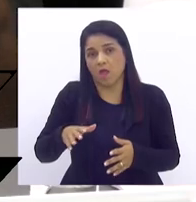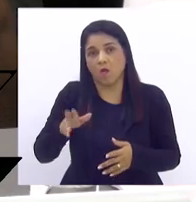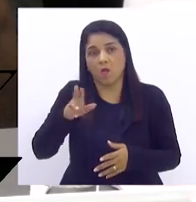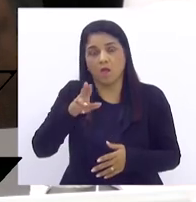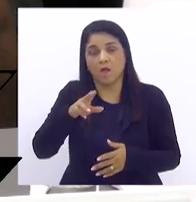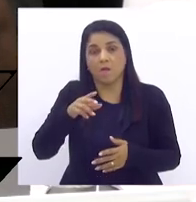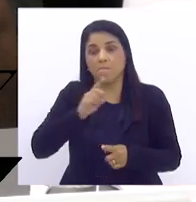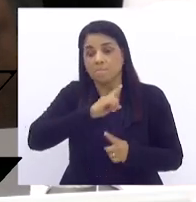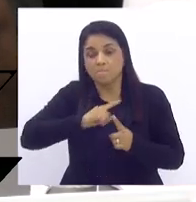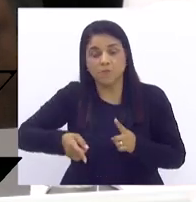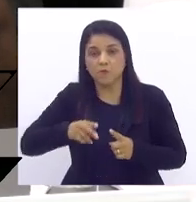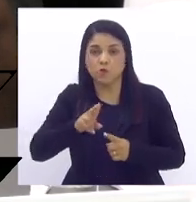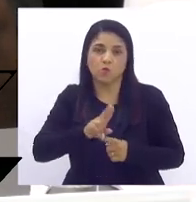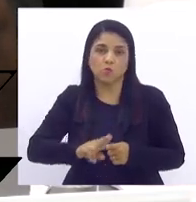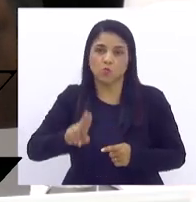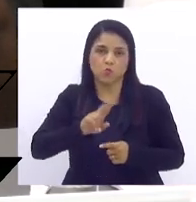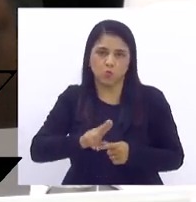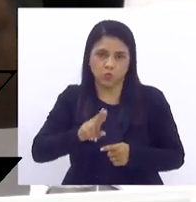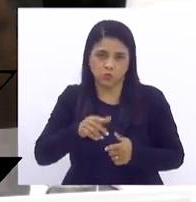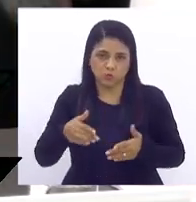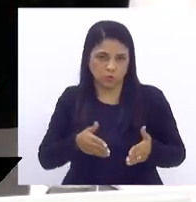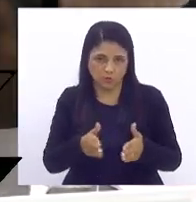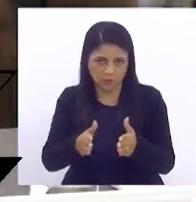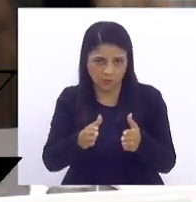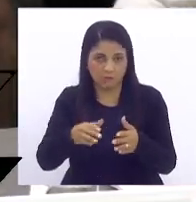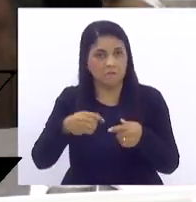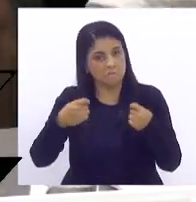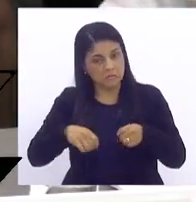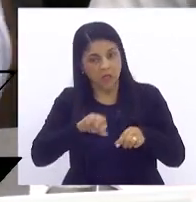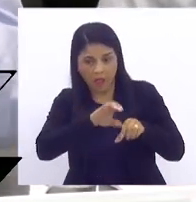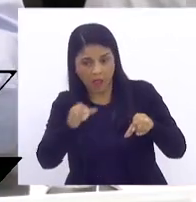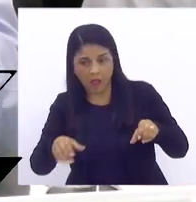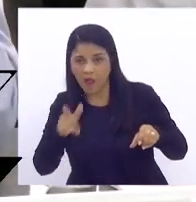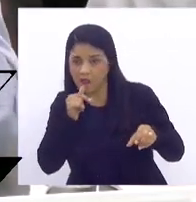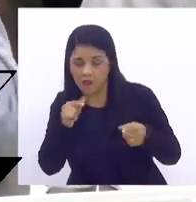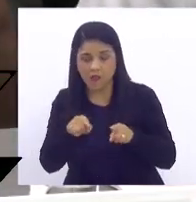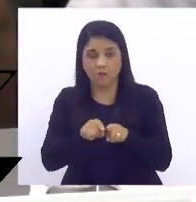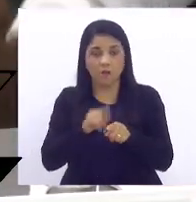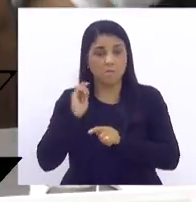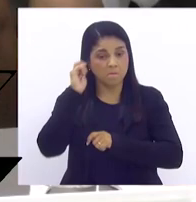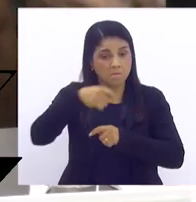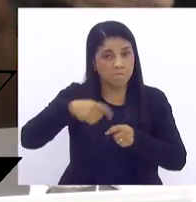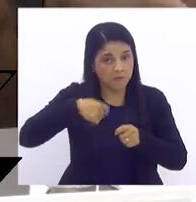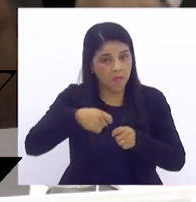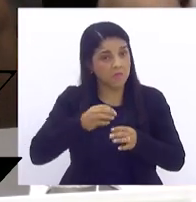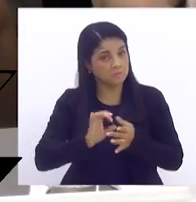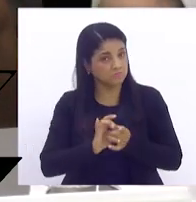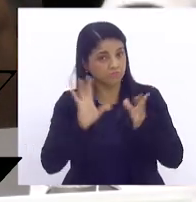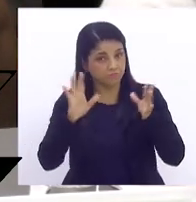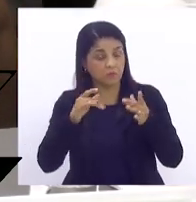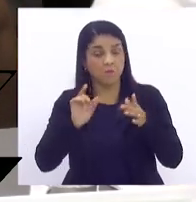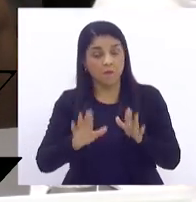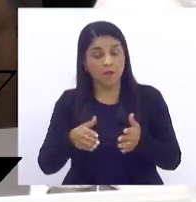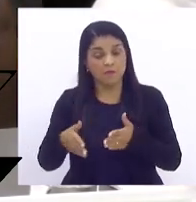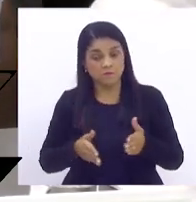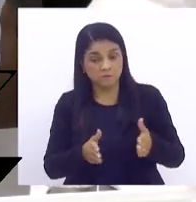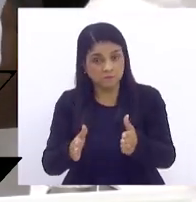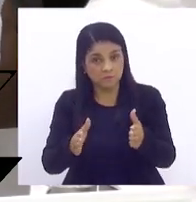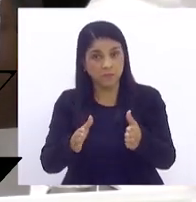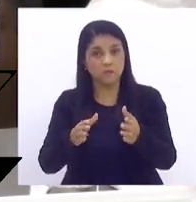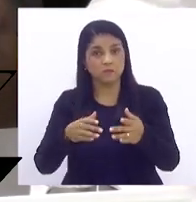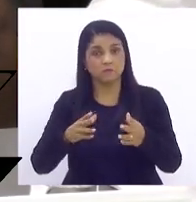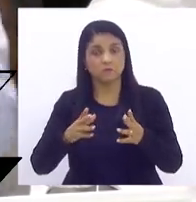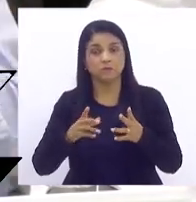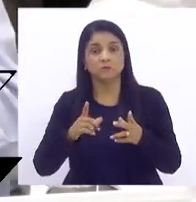o lazer, a pesca, o abastecimento de água, visando a proteger aqueles rios que ainda não estão comprometidos, que é o caso